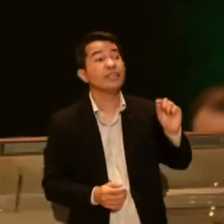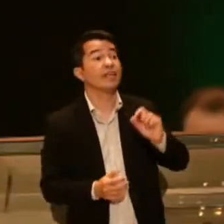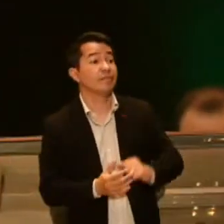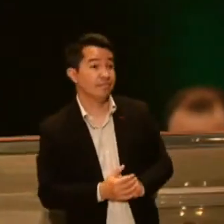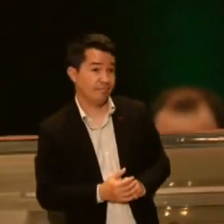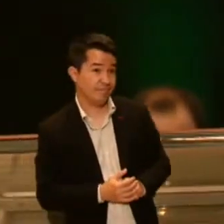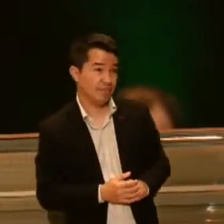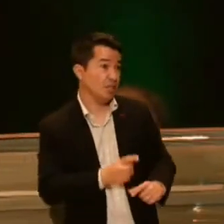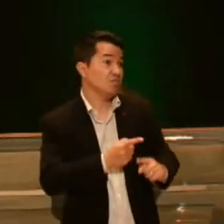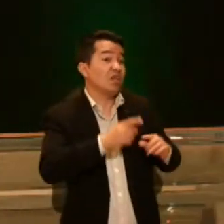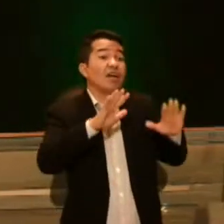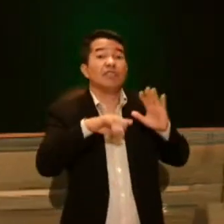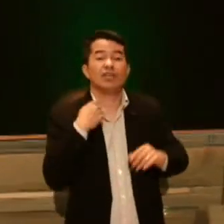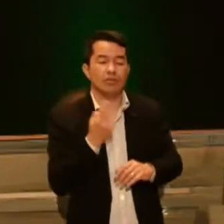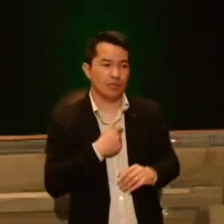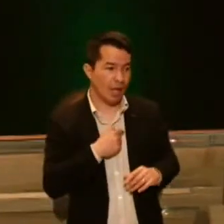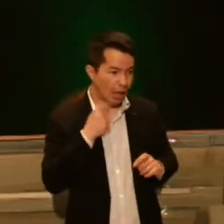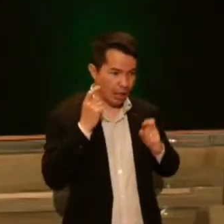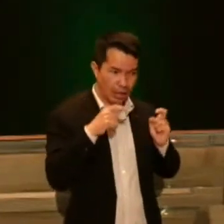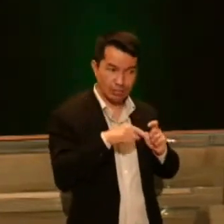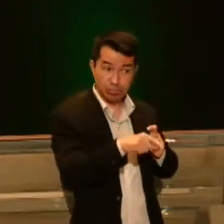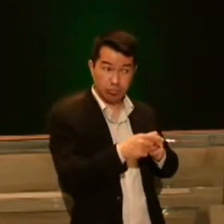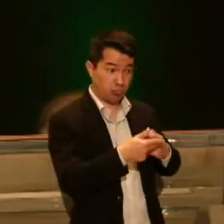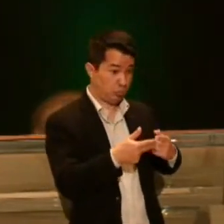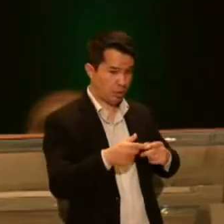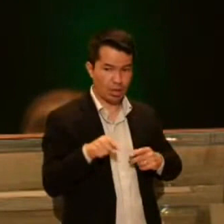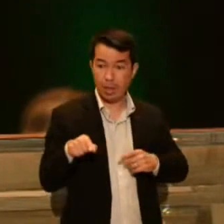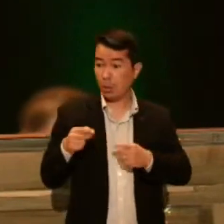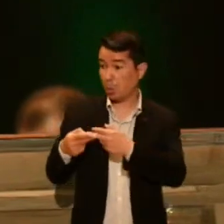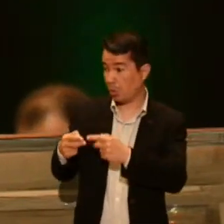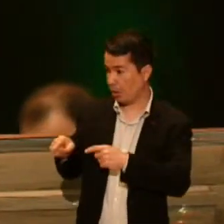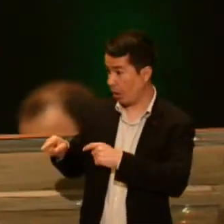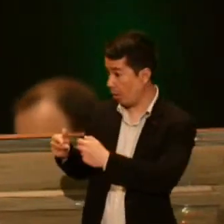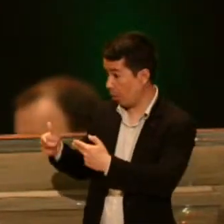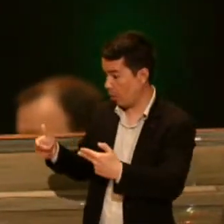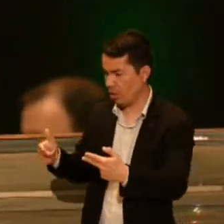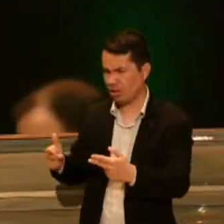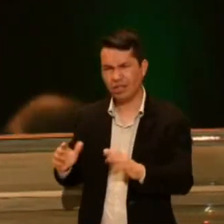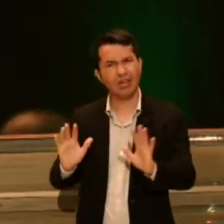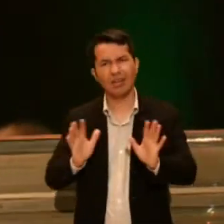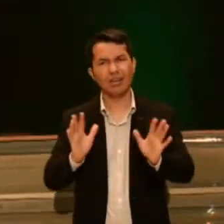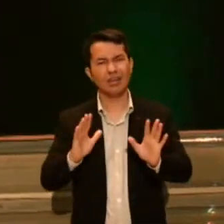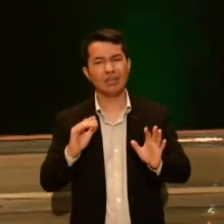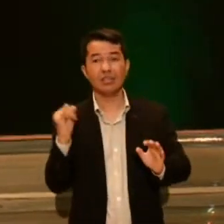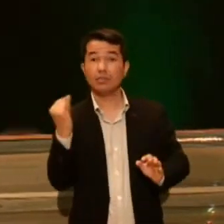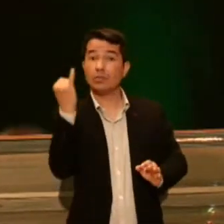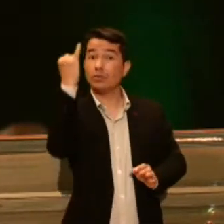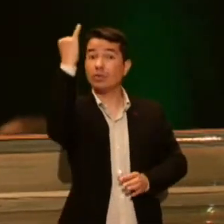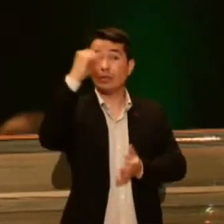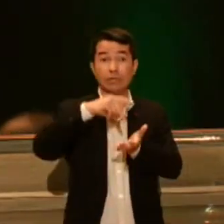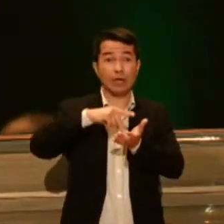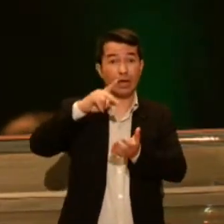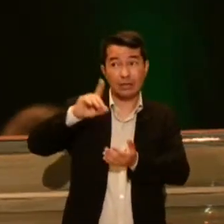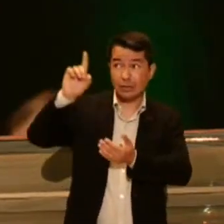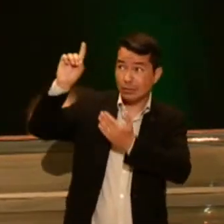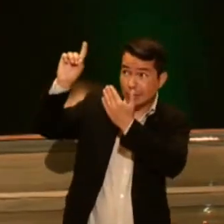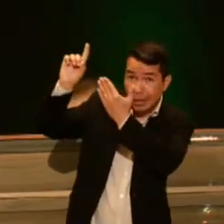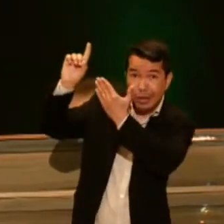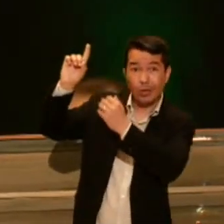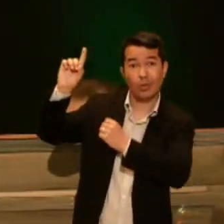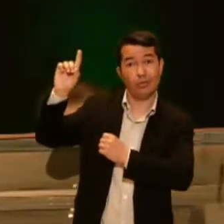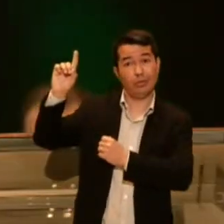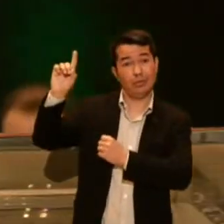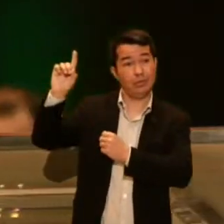eram mera ilusão, já se demonstraram assim na vida da gente. Então, eu queria dizer para